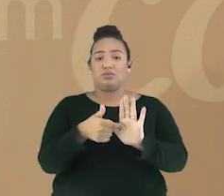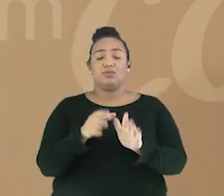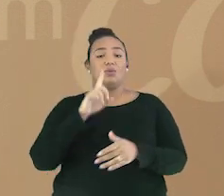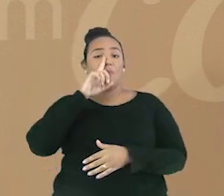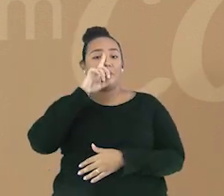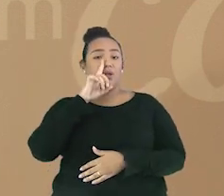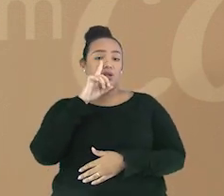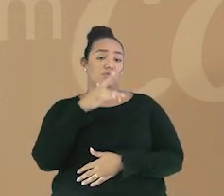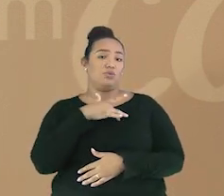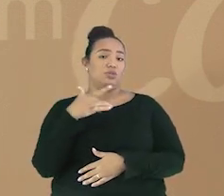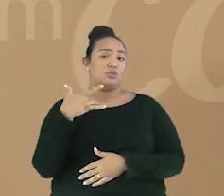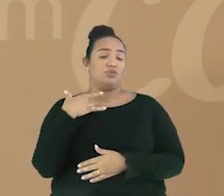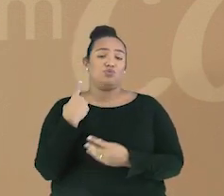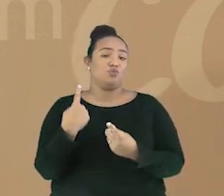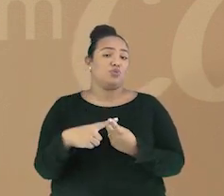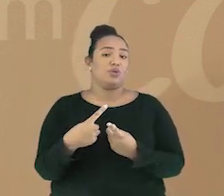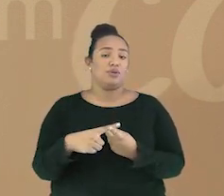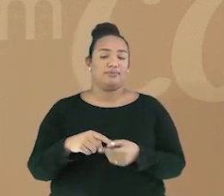saúde.